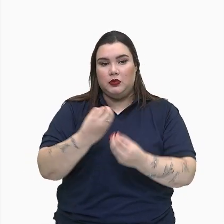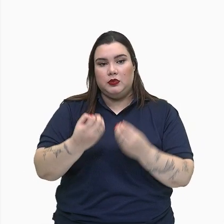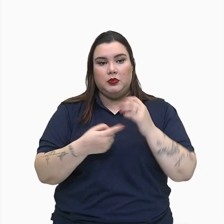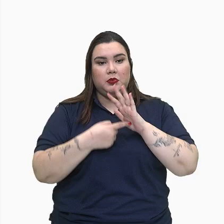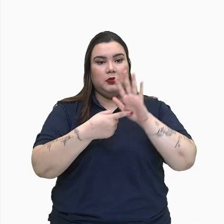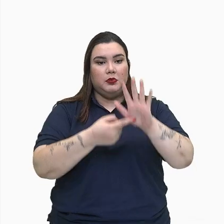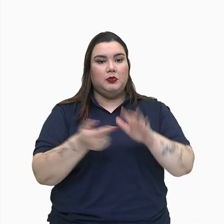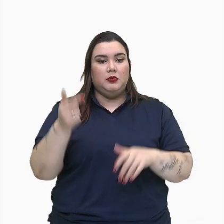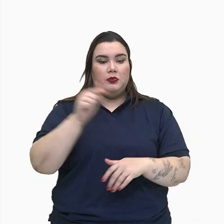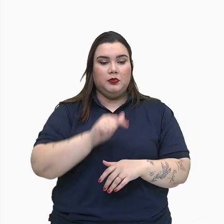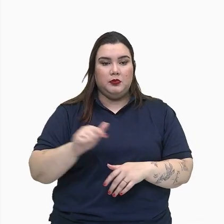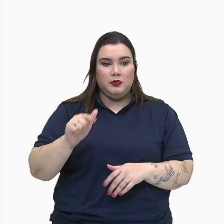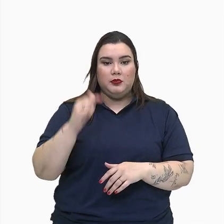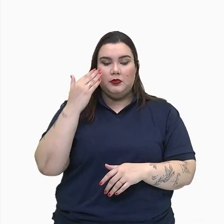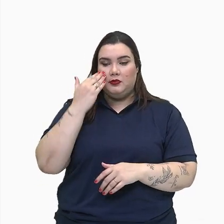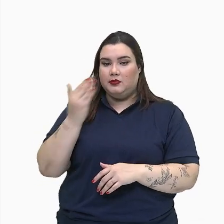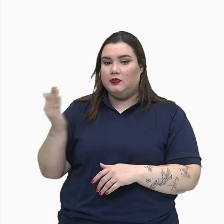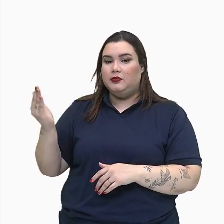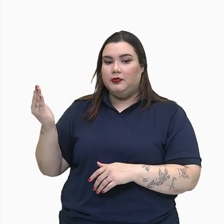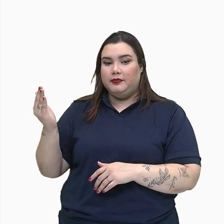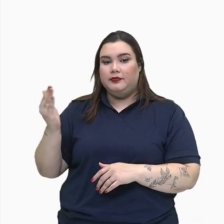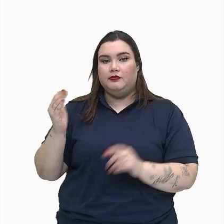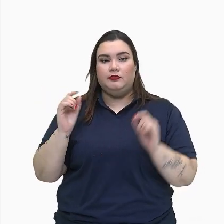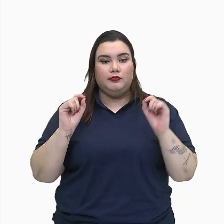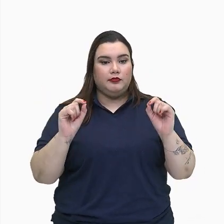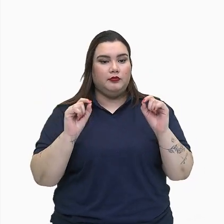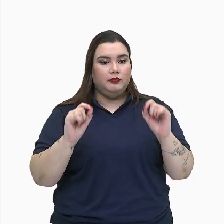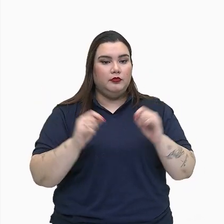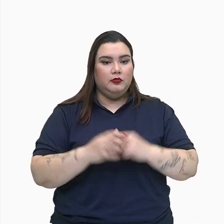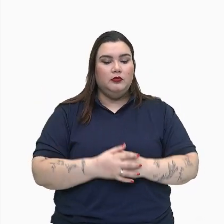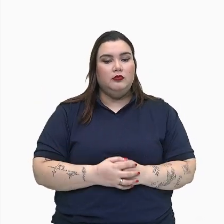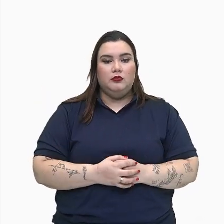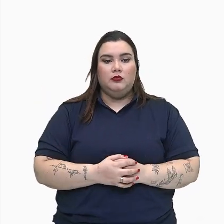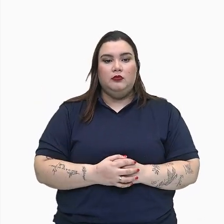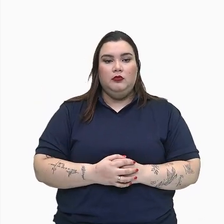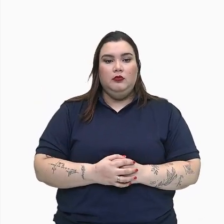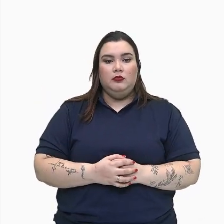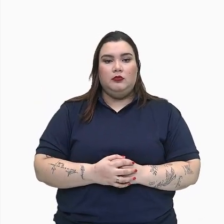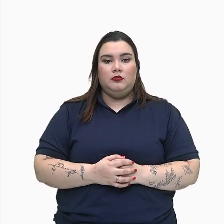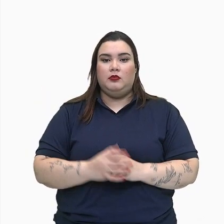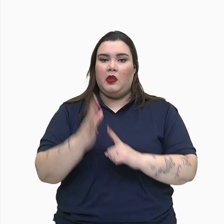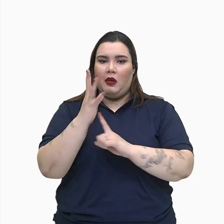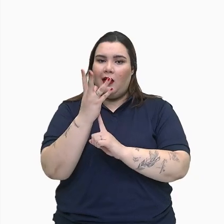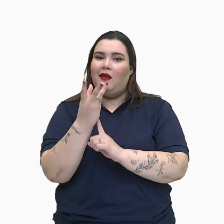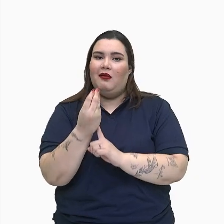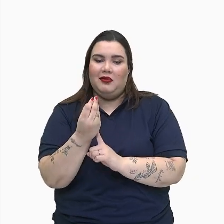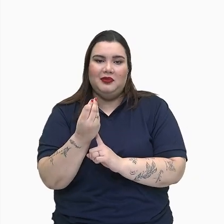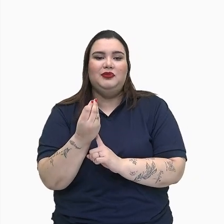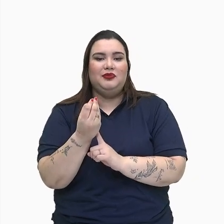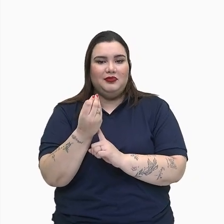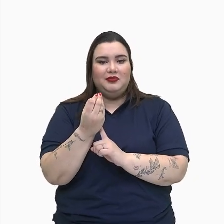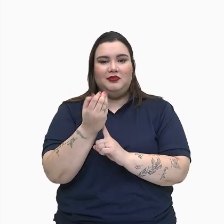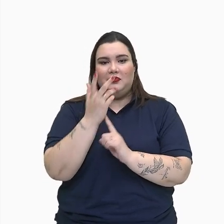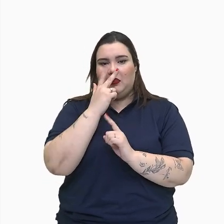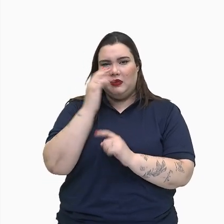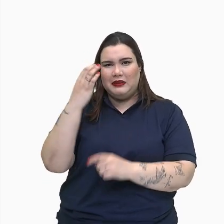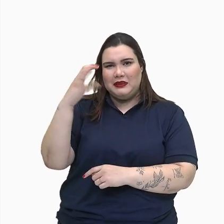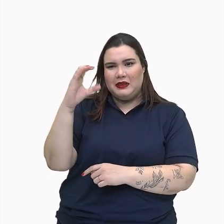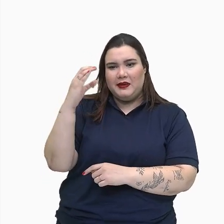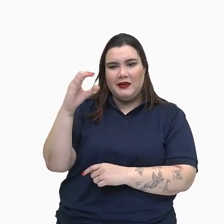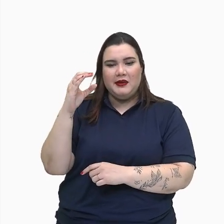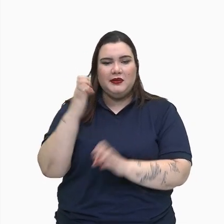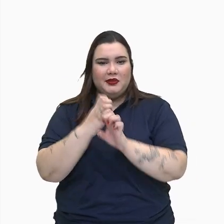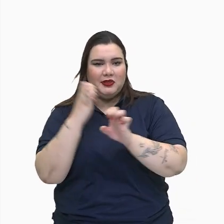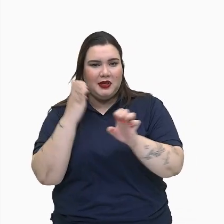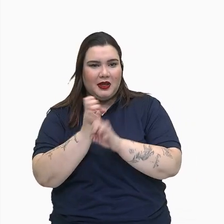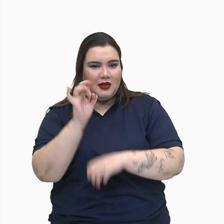que a gente já viu em outro momento e vamos resgatar, é justamente essa arte. Eu chamo isso de arte, gente. Não era só ciência, não era só engenharia,